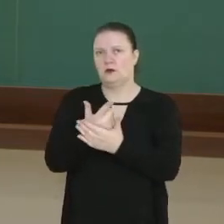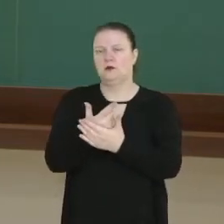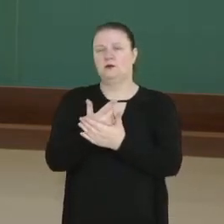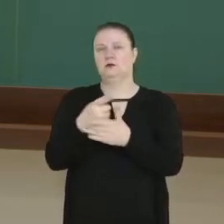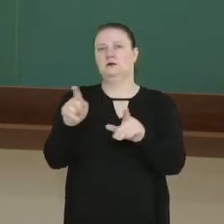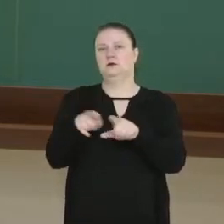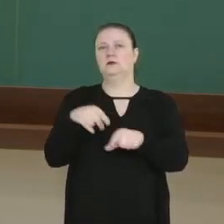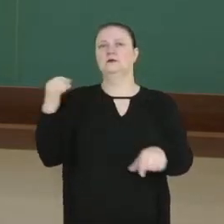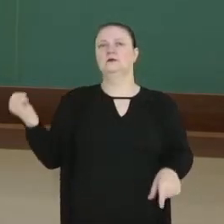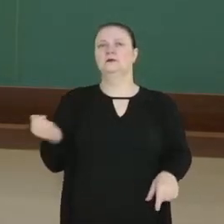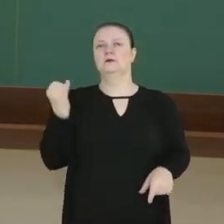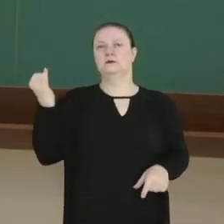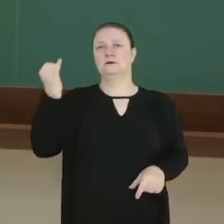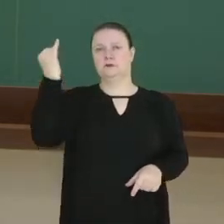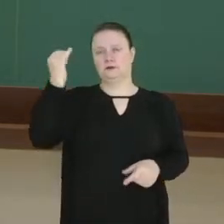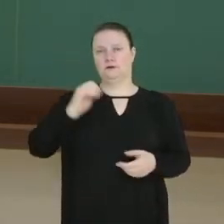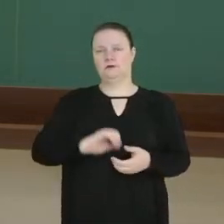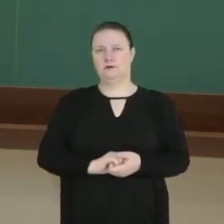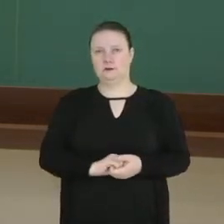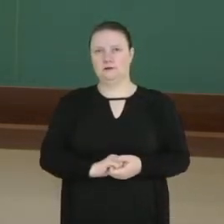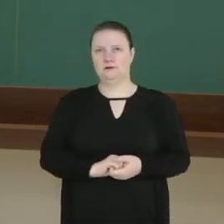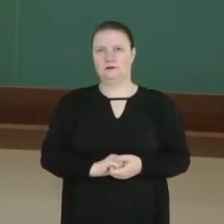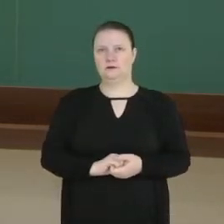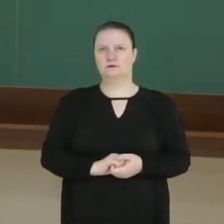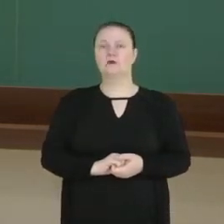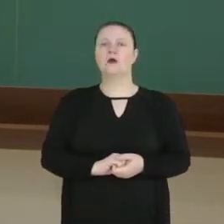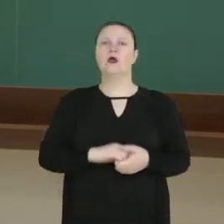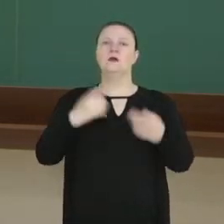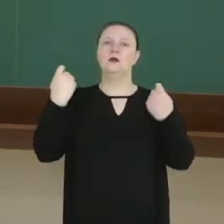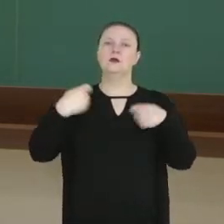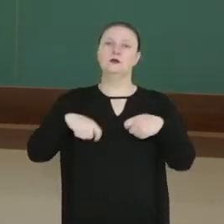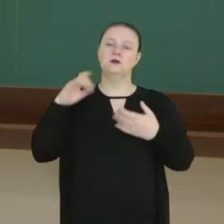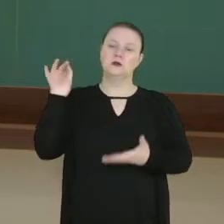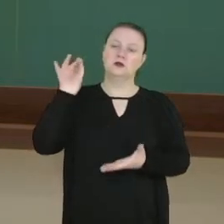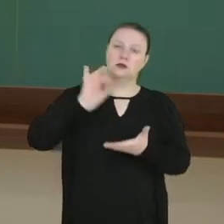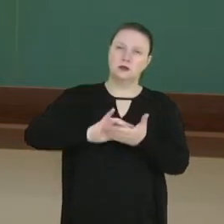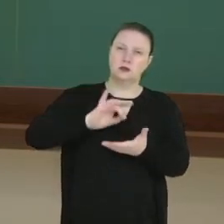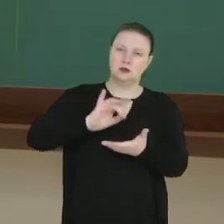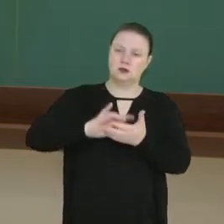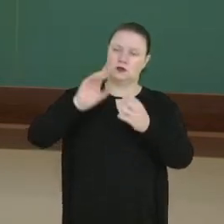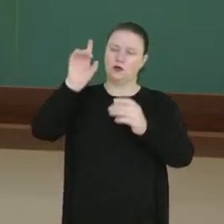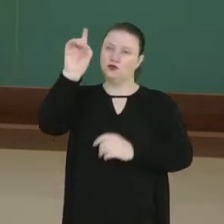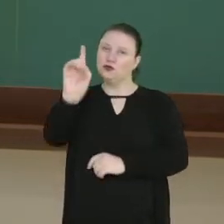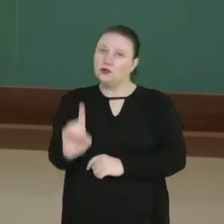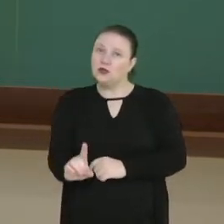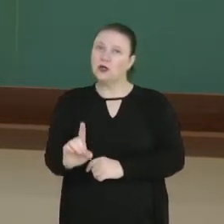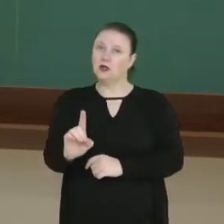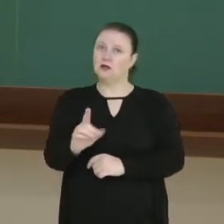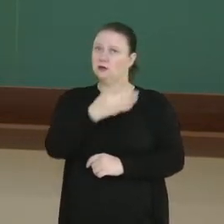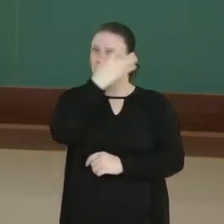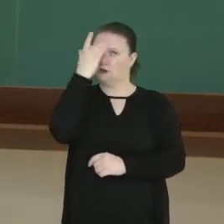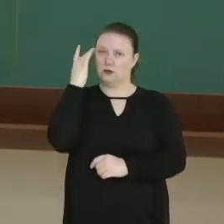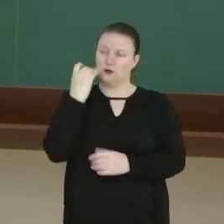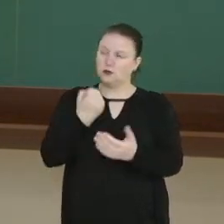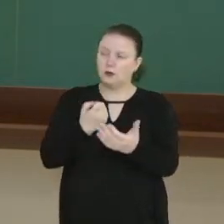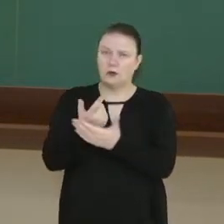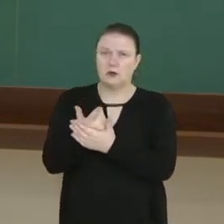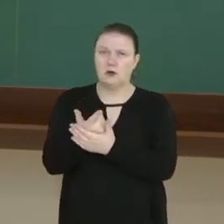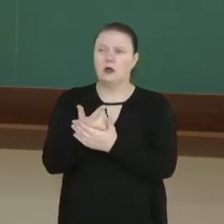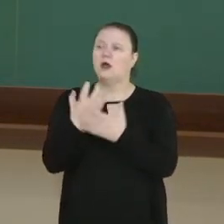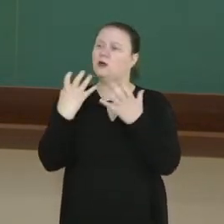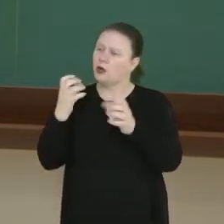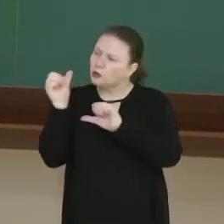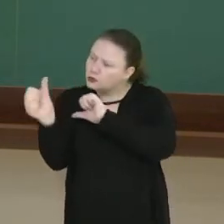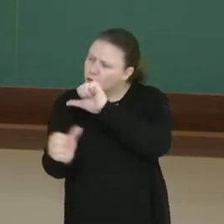Sempre que nós compramos no meio eletrônico, nós precisamos ter garantido o nosso direito do consumidor, de realizar a